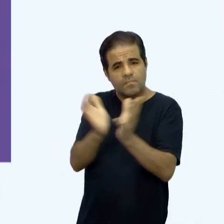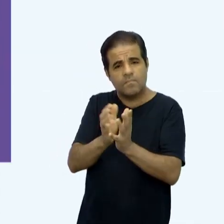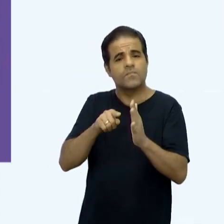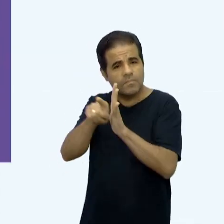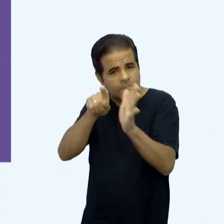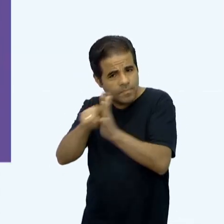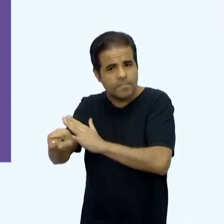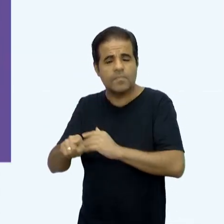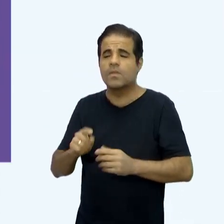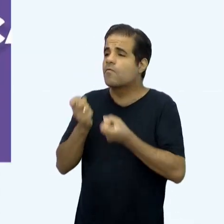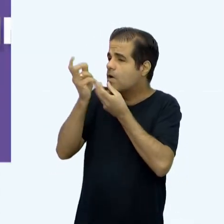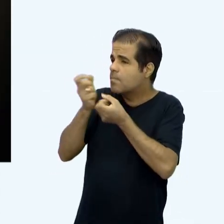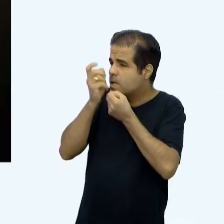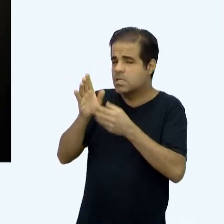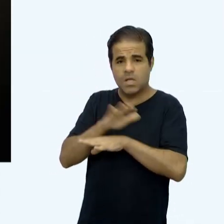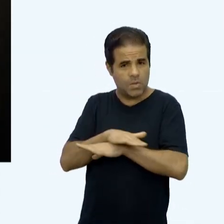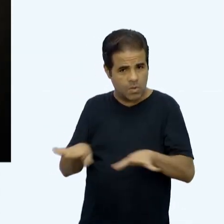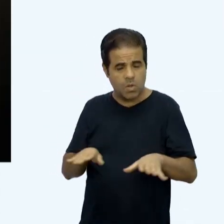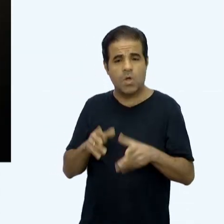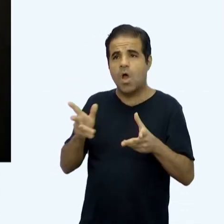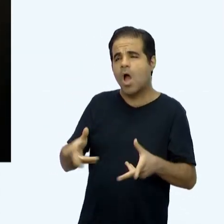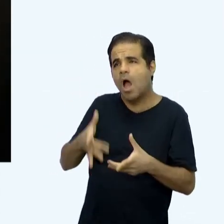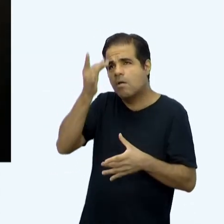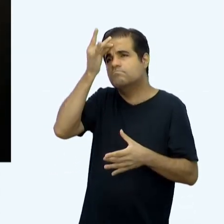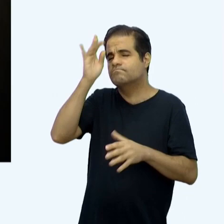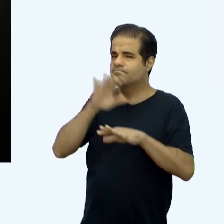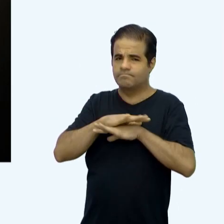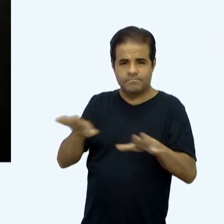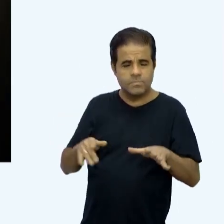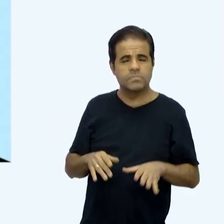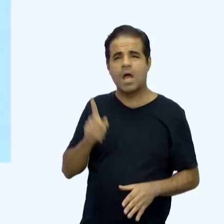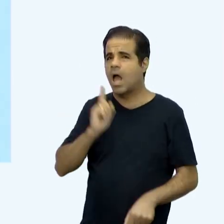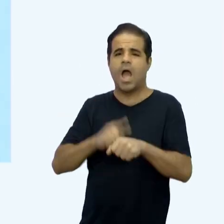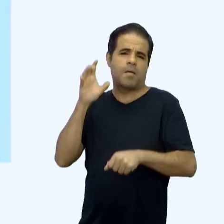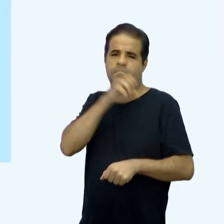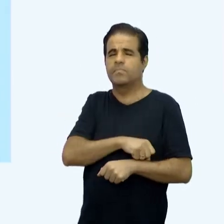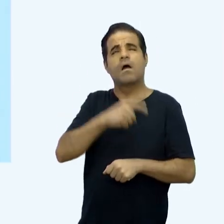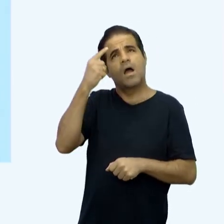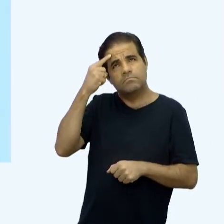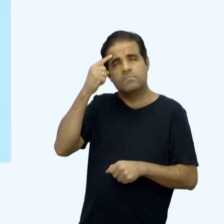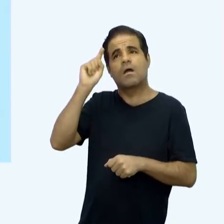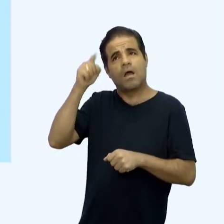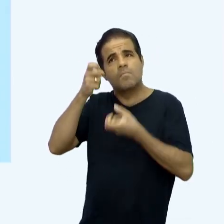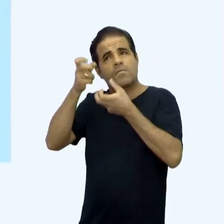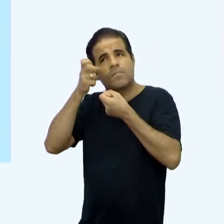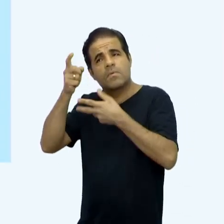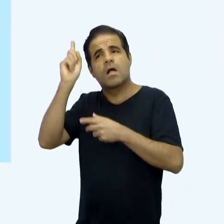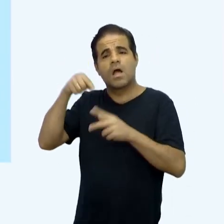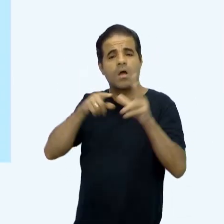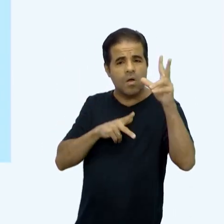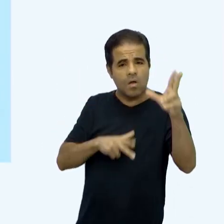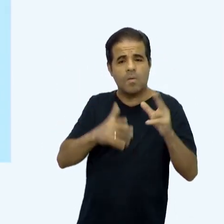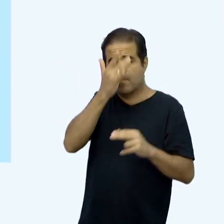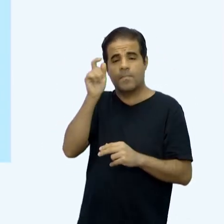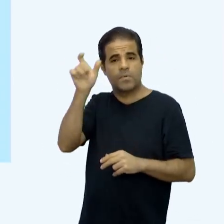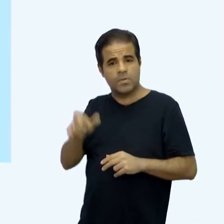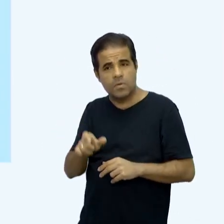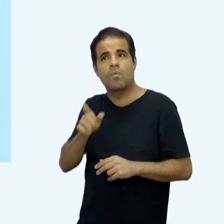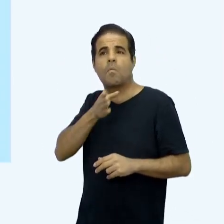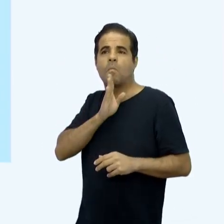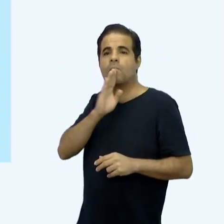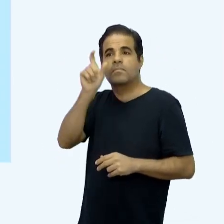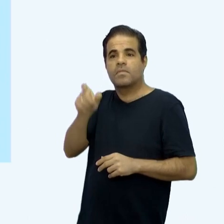interrogar a informação. Não apenas consumir aquela mensagem no piloto automático. Pensa que uma informação é igual a alguém que você acabou